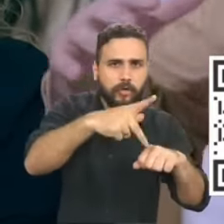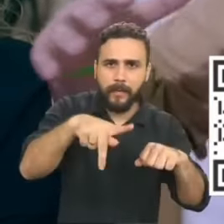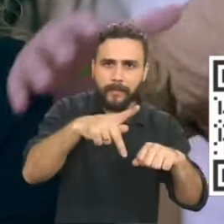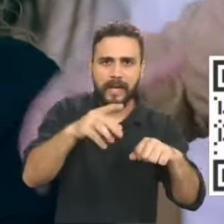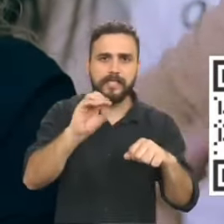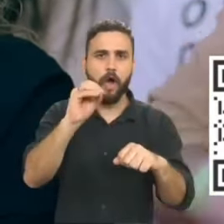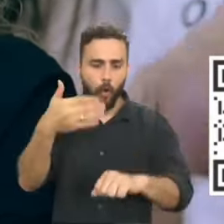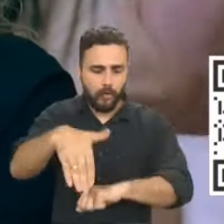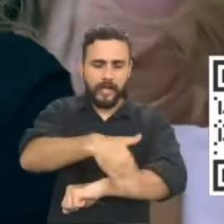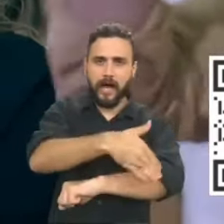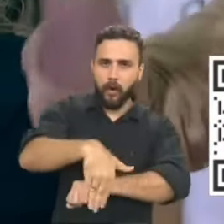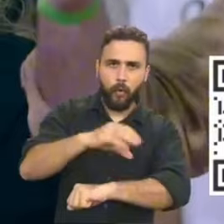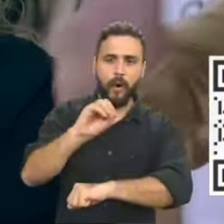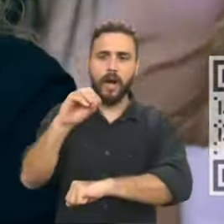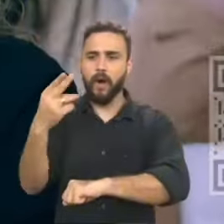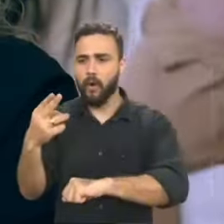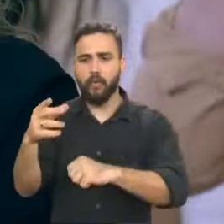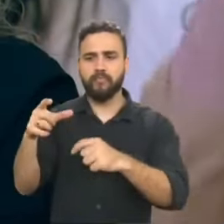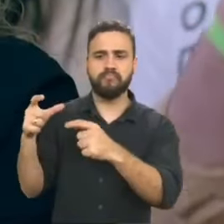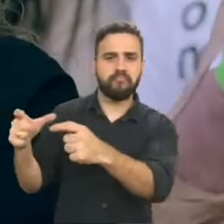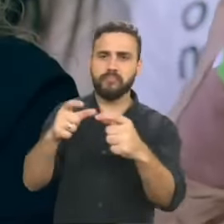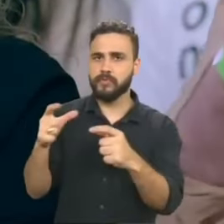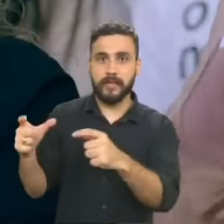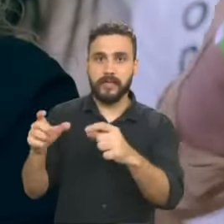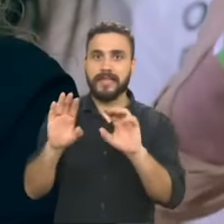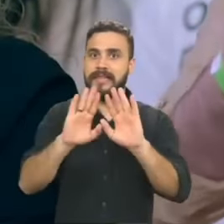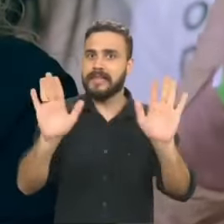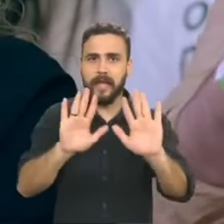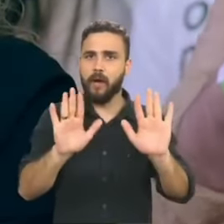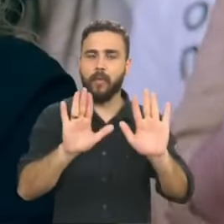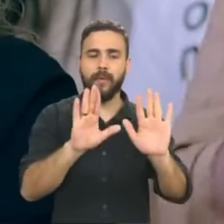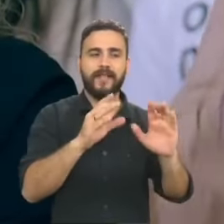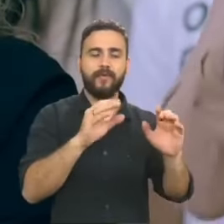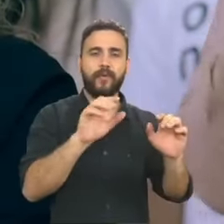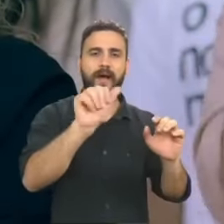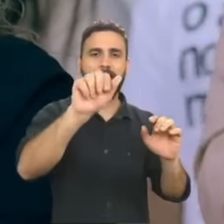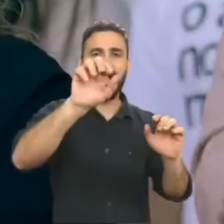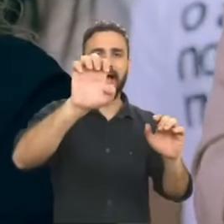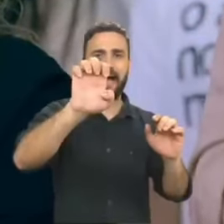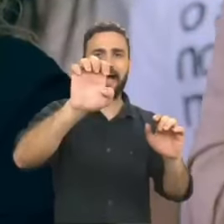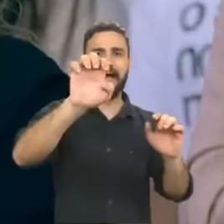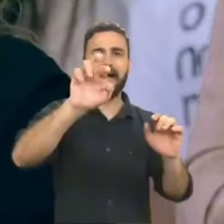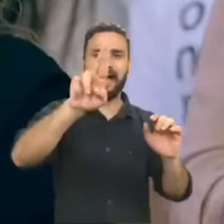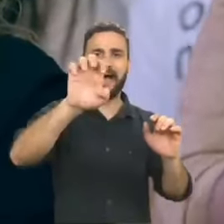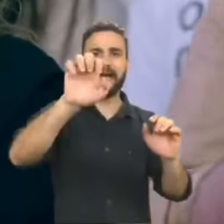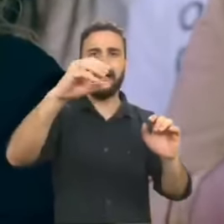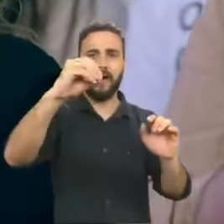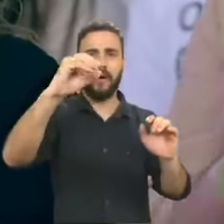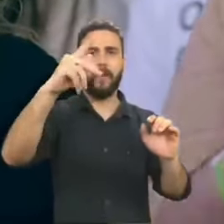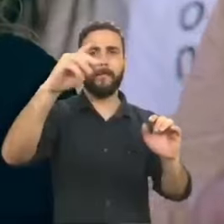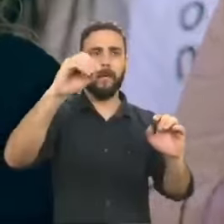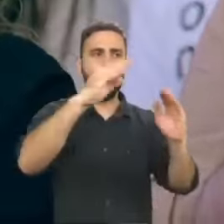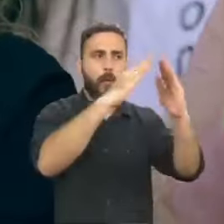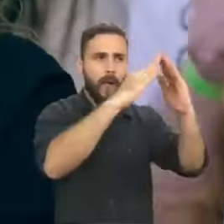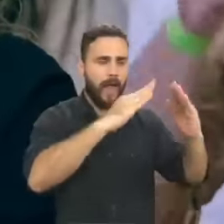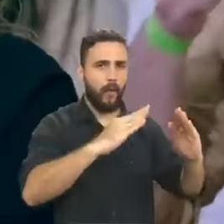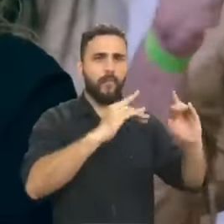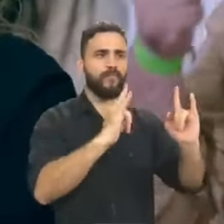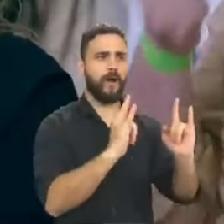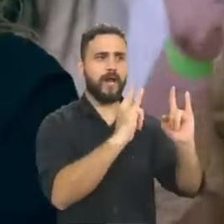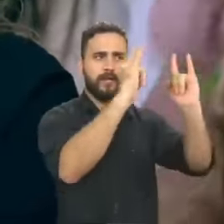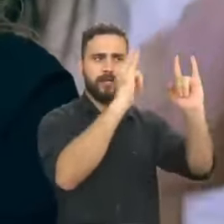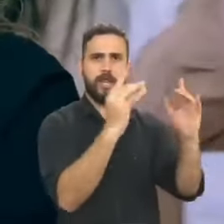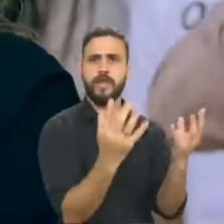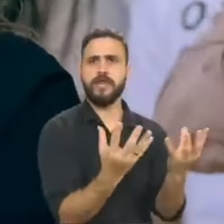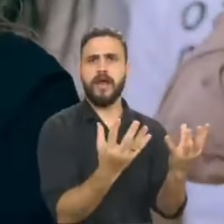erudita. Agora, ele está falando com todo mundo. E ali a gente tem, inclusive, o conteúdo do discurso dele. E Paulo